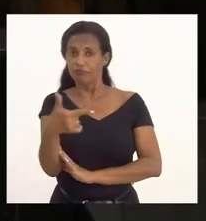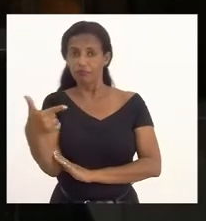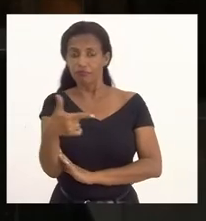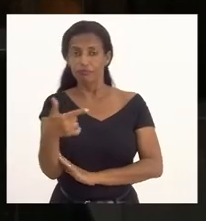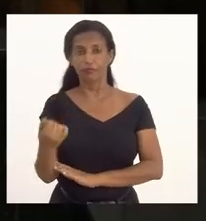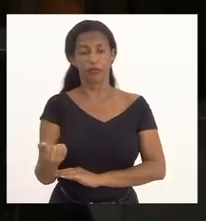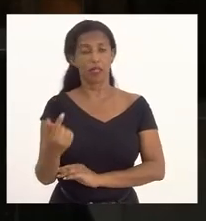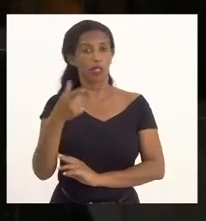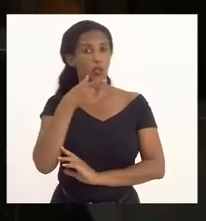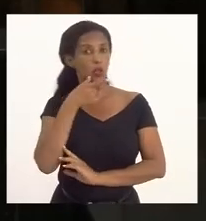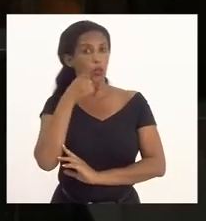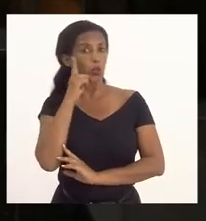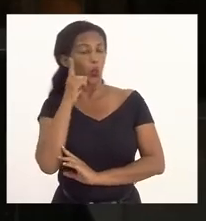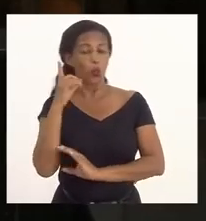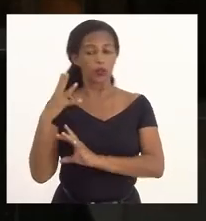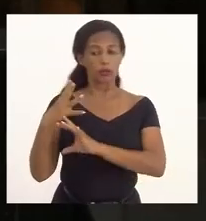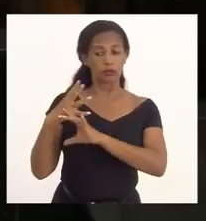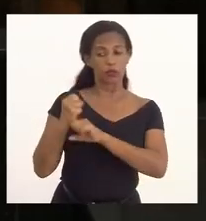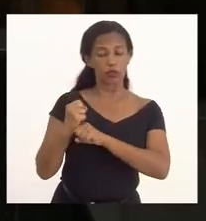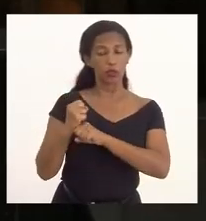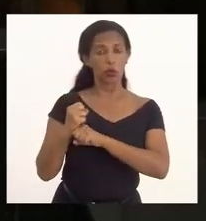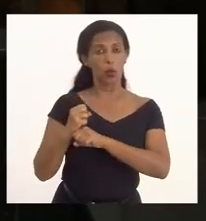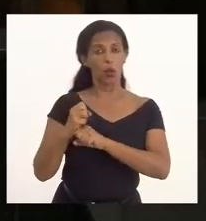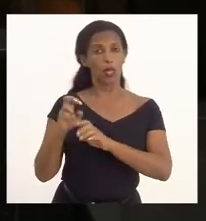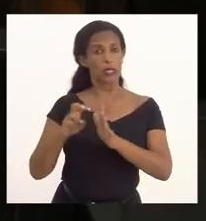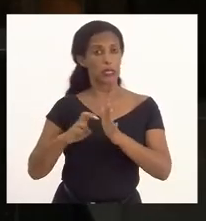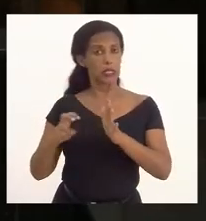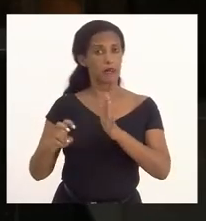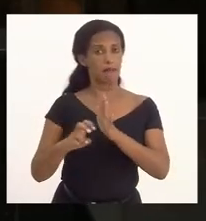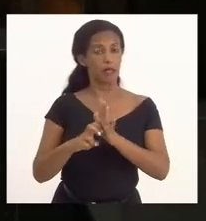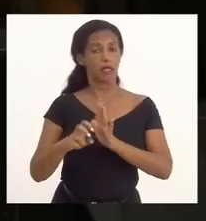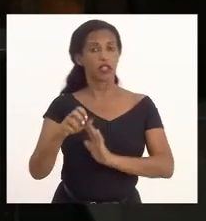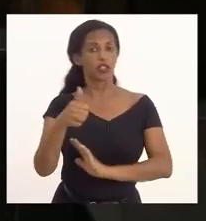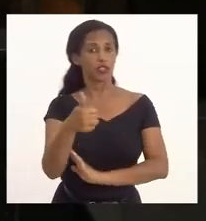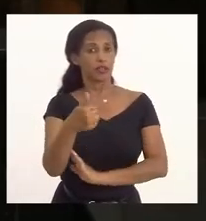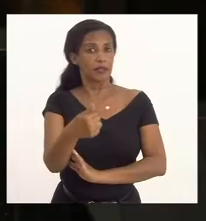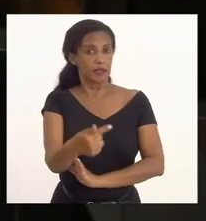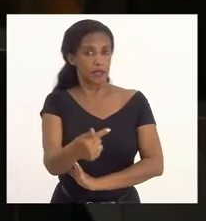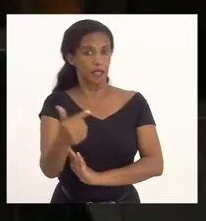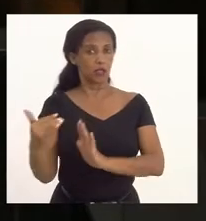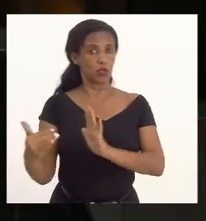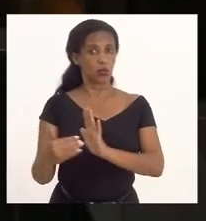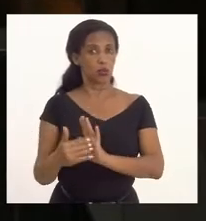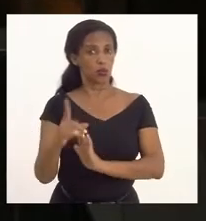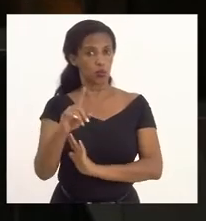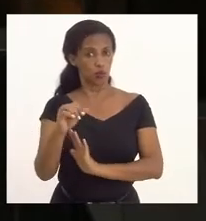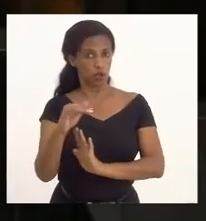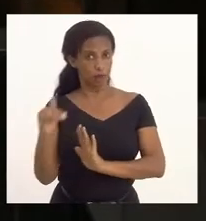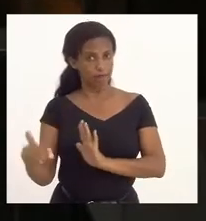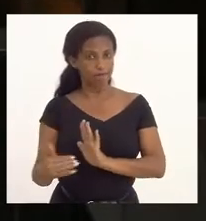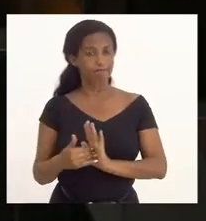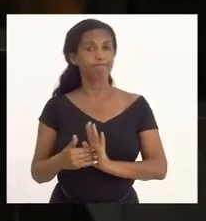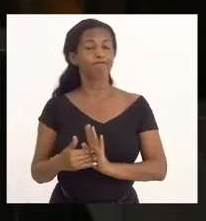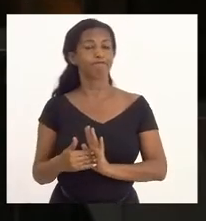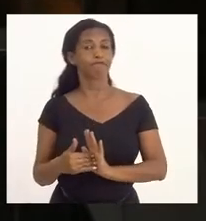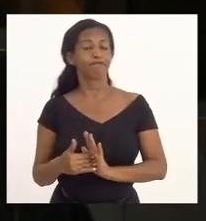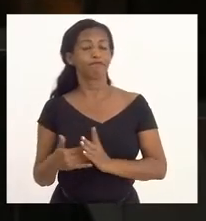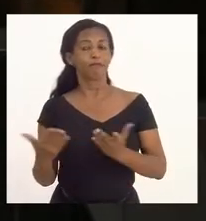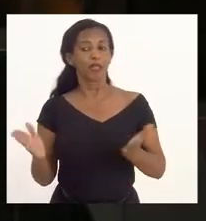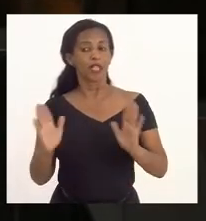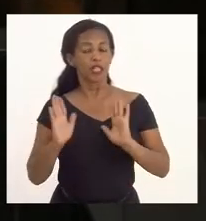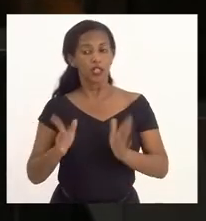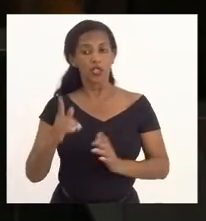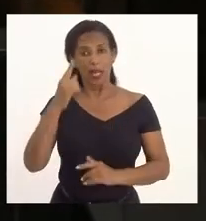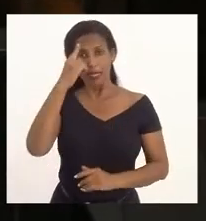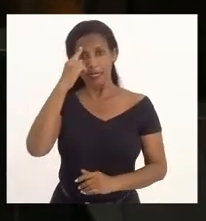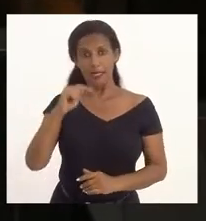que ontem fechou o prazo das emendas, dia 17, foi o último dia para emendar, e possivelmente já na